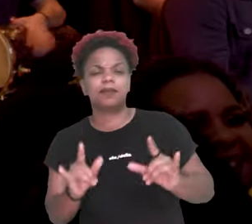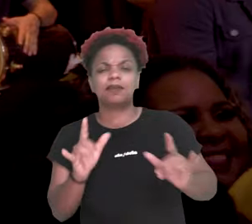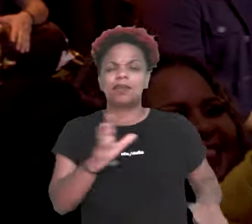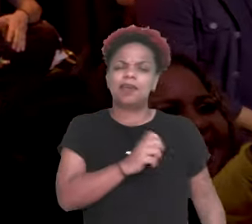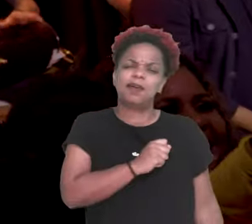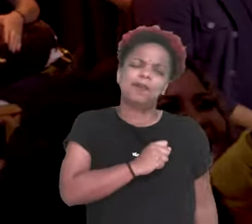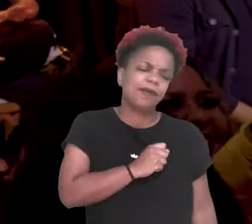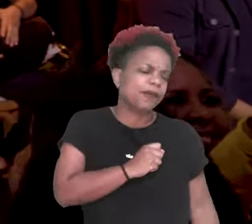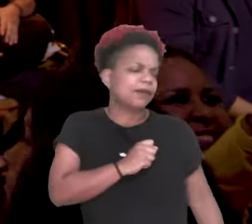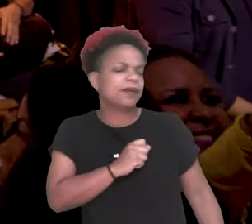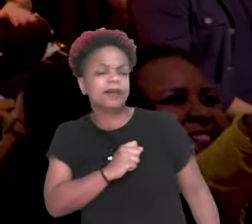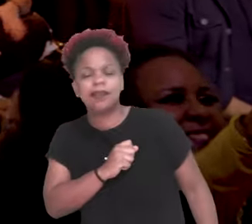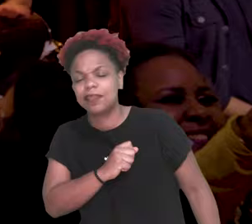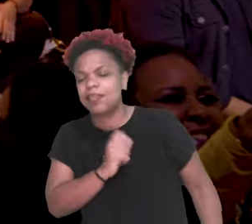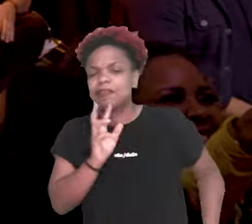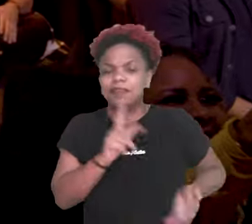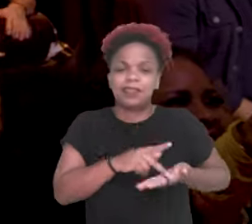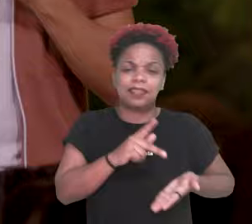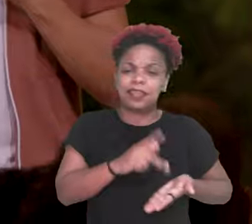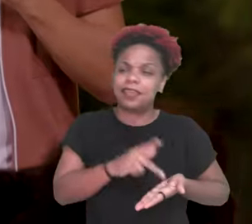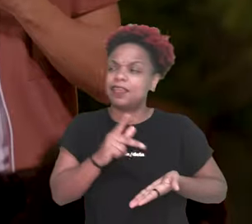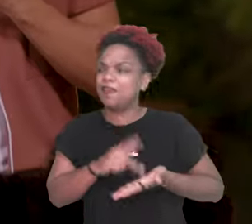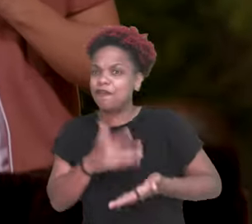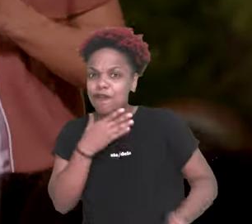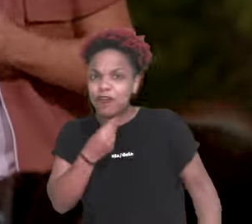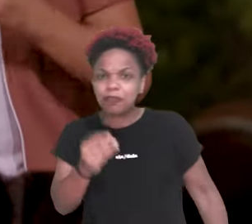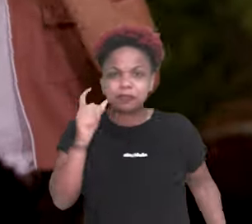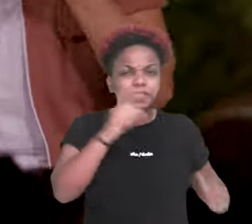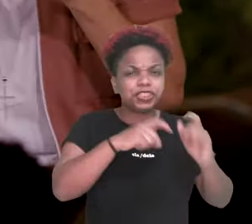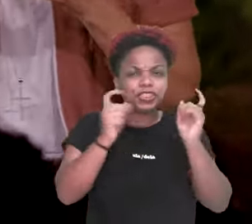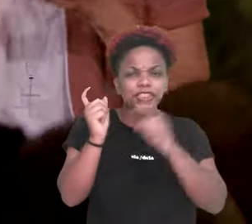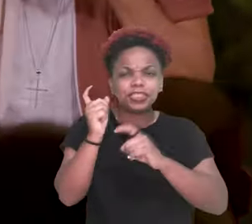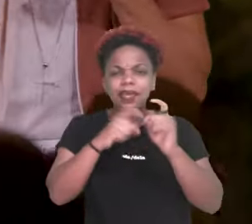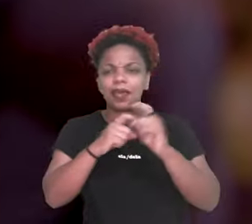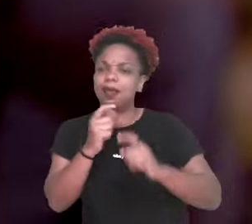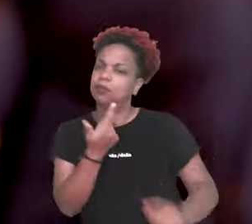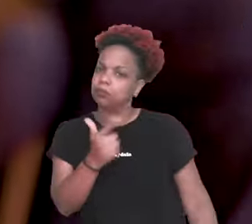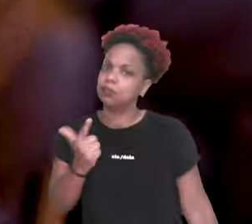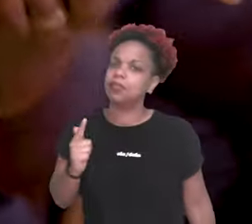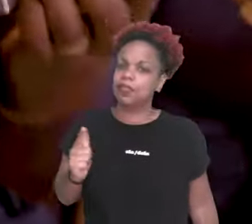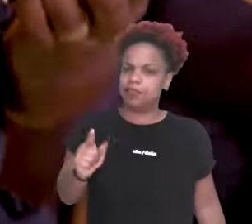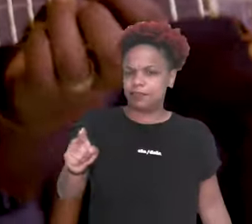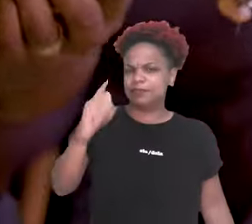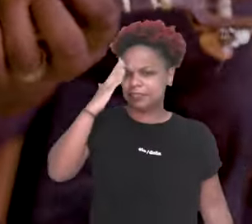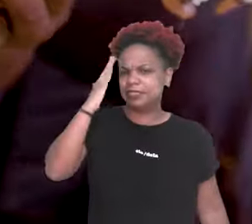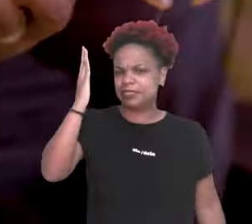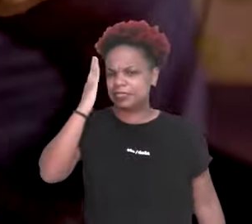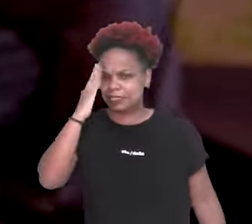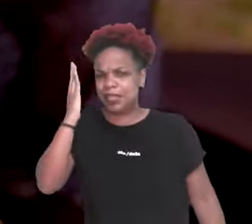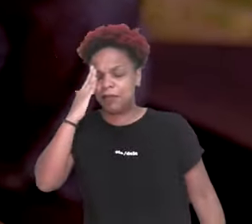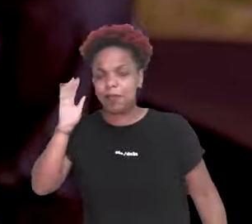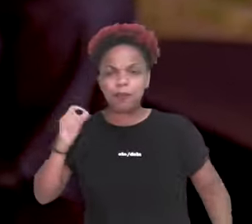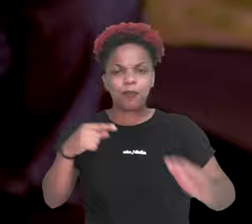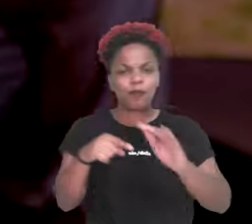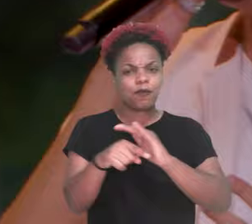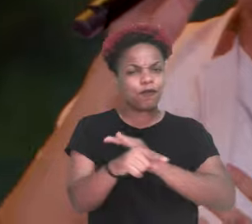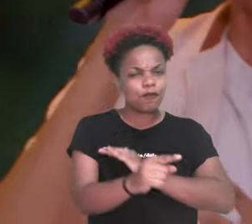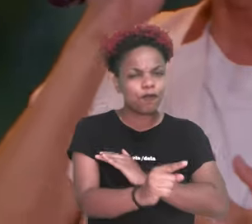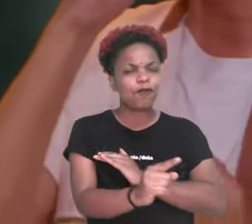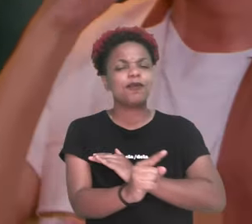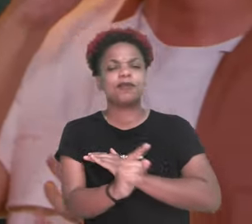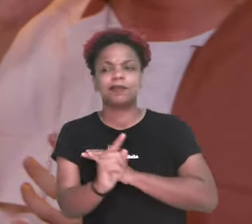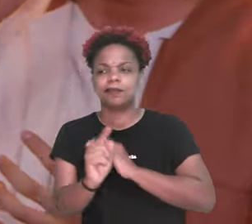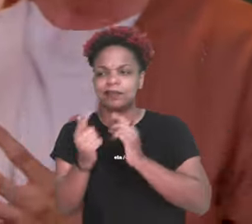Meu amor é de verdade, não tem falsidade, você sabe bem. Só pra apagar